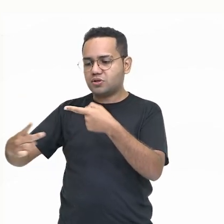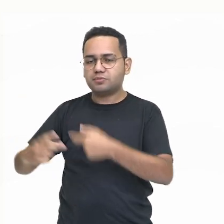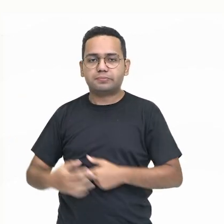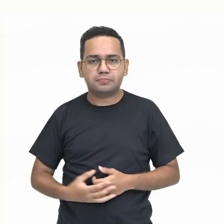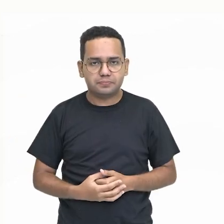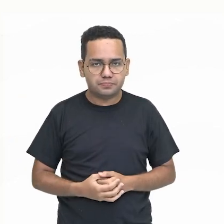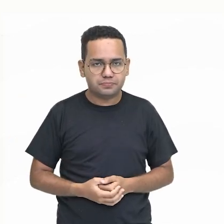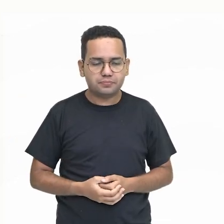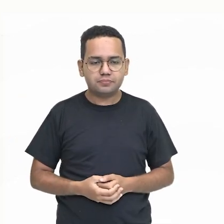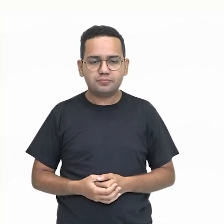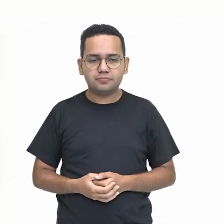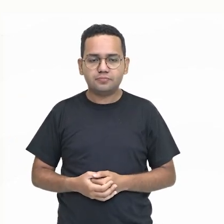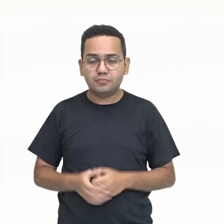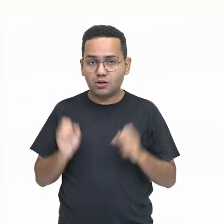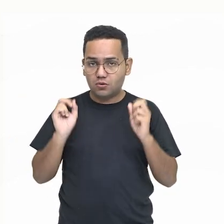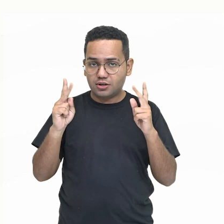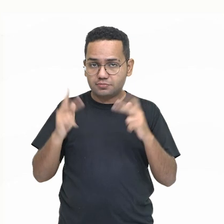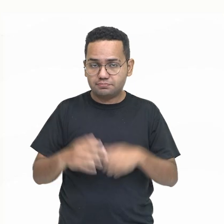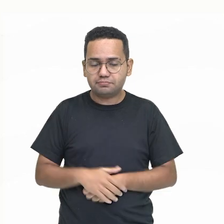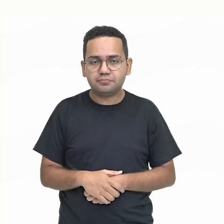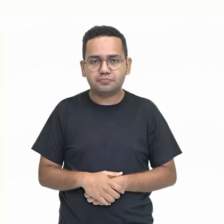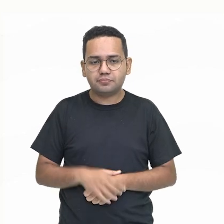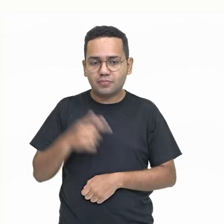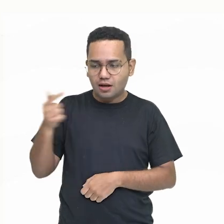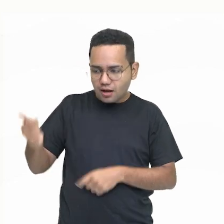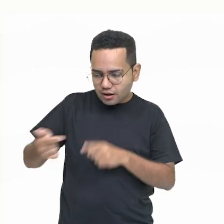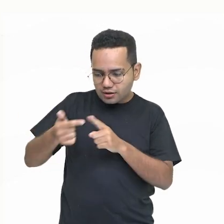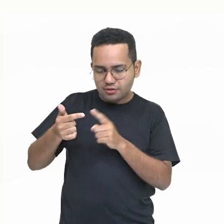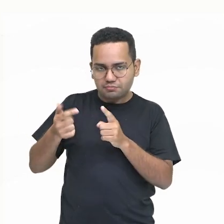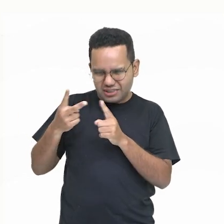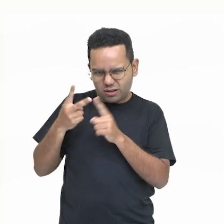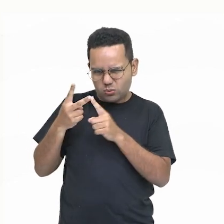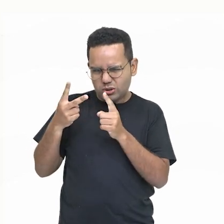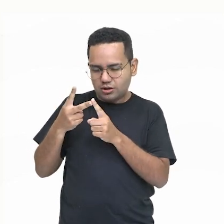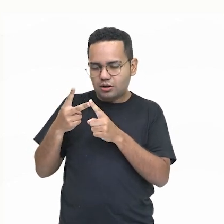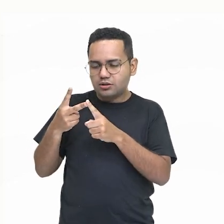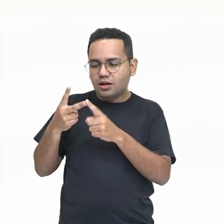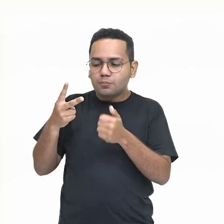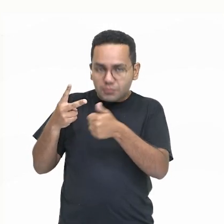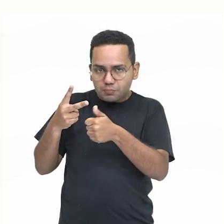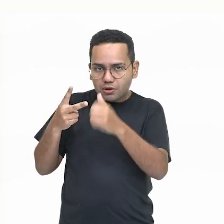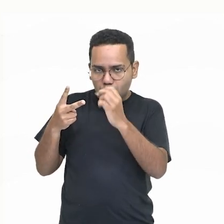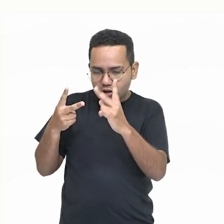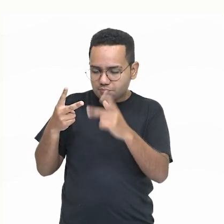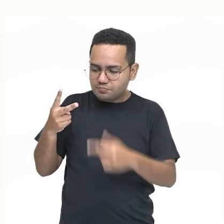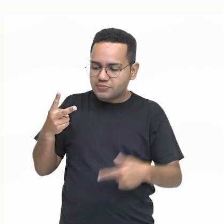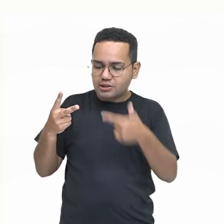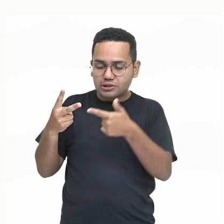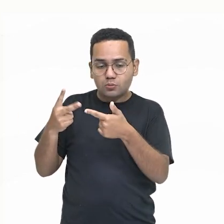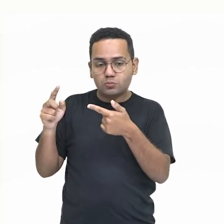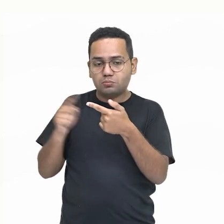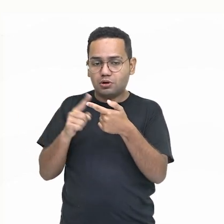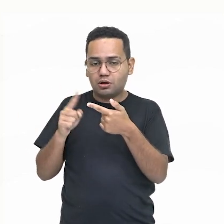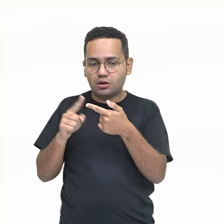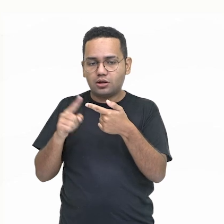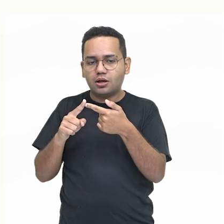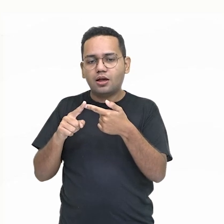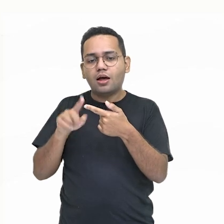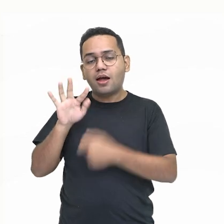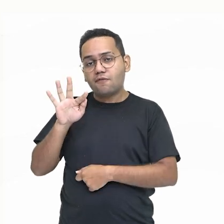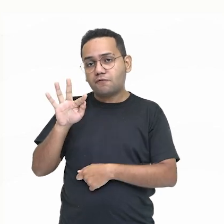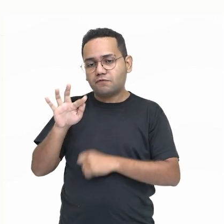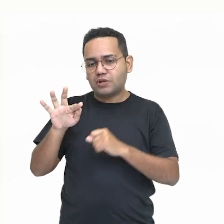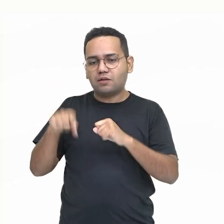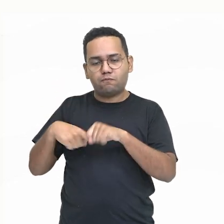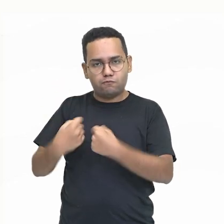ao quadrado. Já a força, também dada em módulo, conhecida como módulo da força, ela